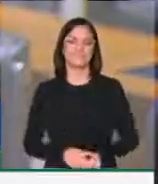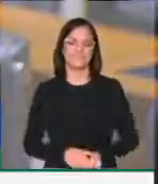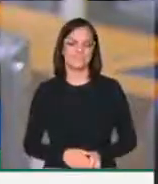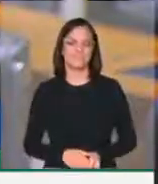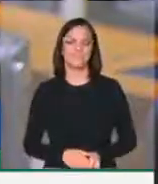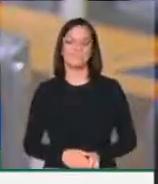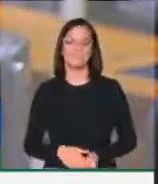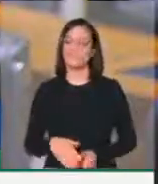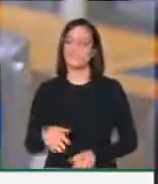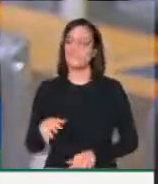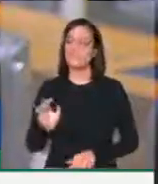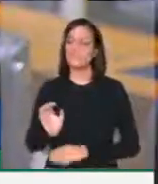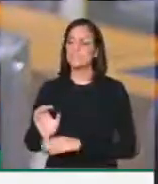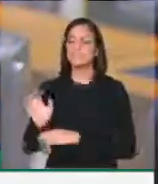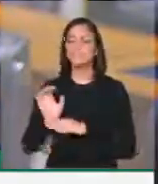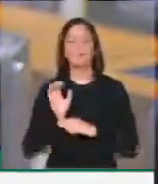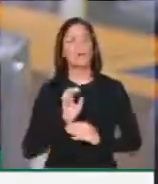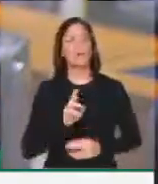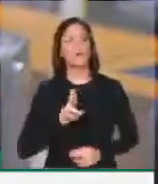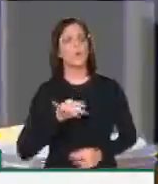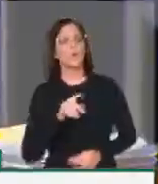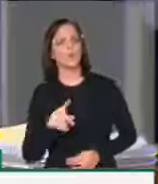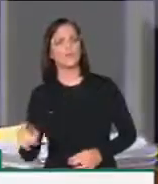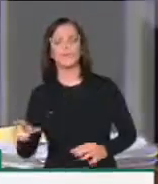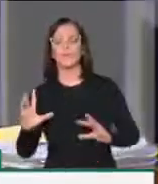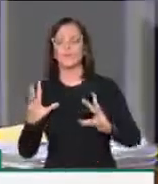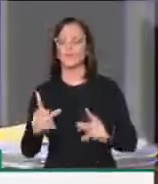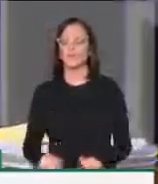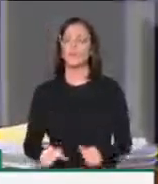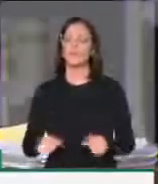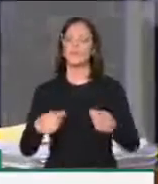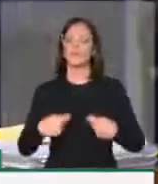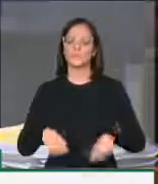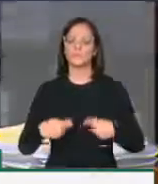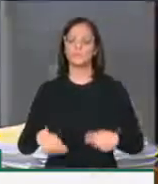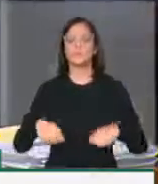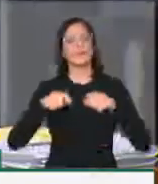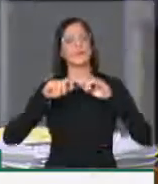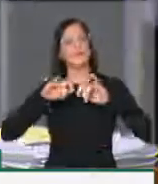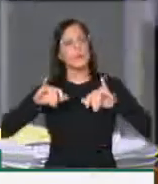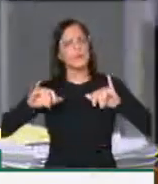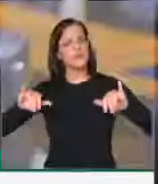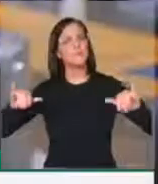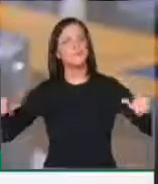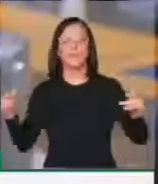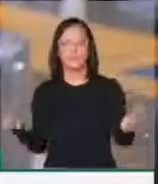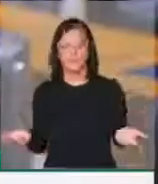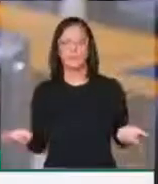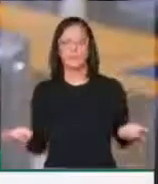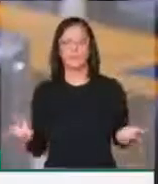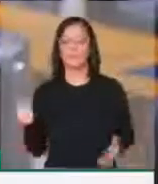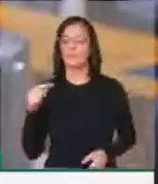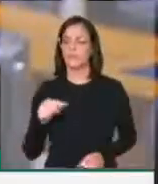estados e a União promoverem campanhas de conscientização para que esses